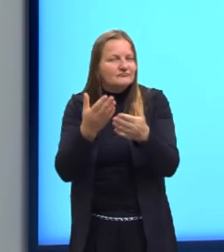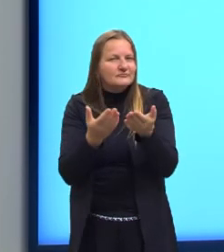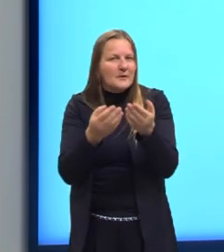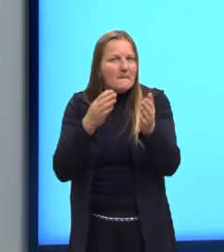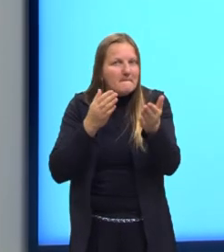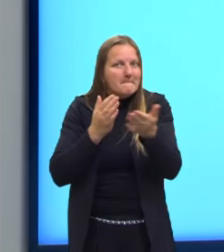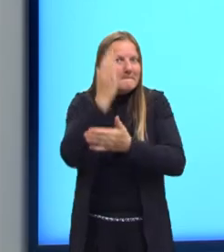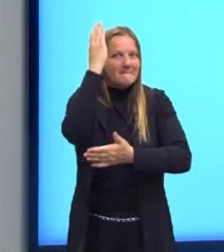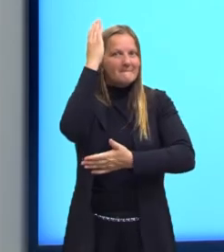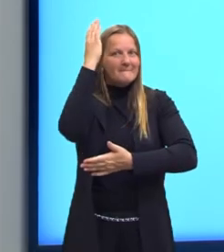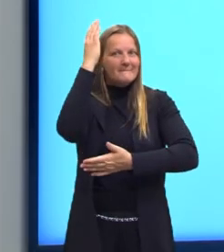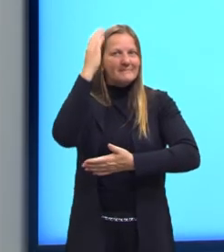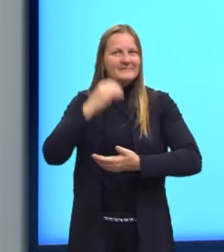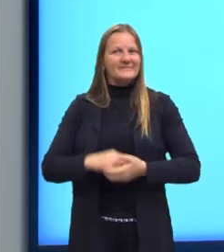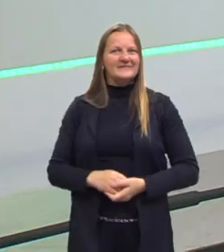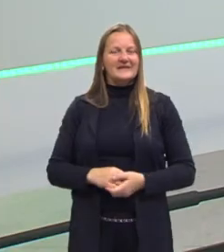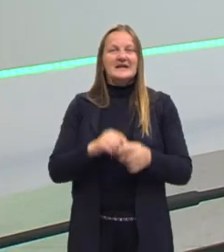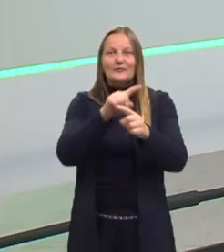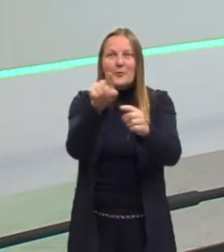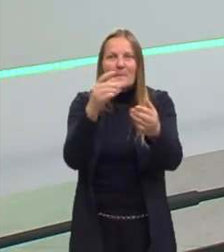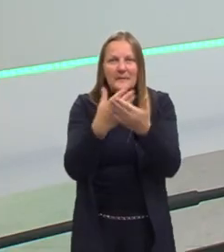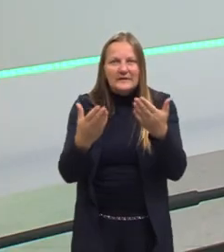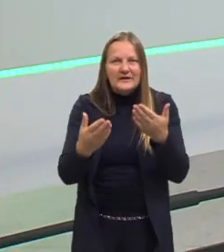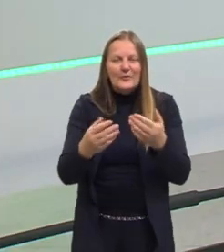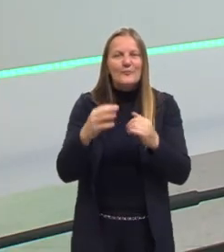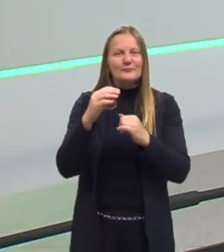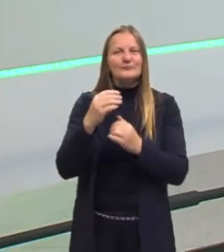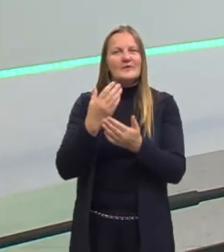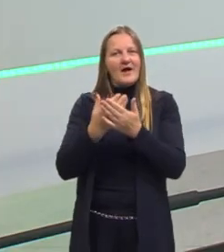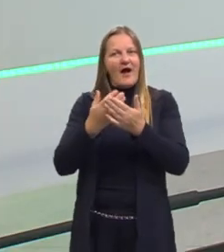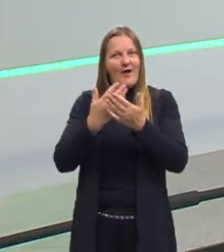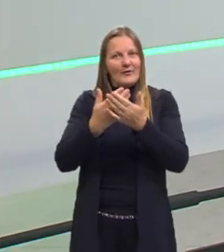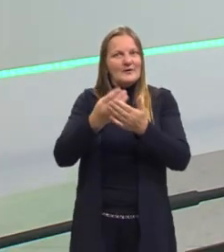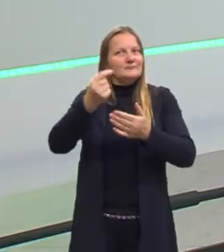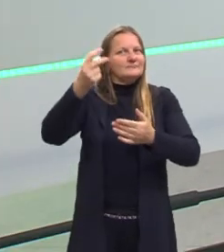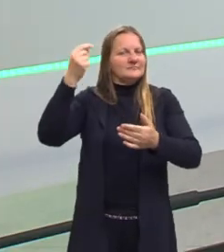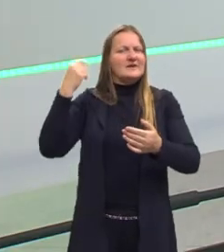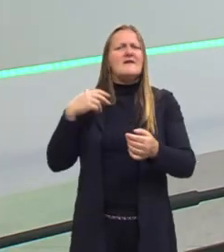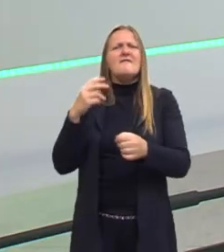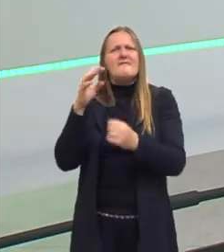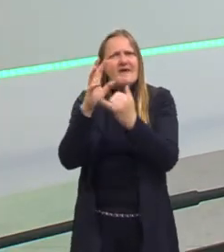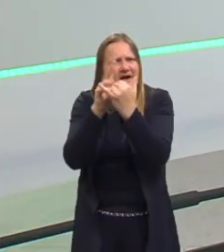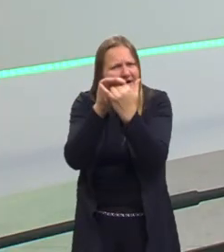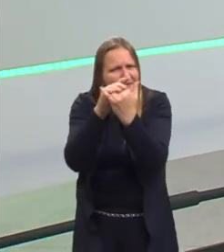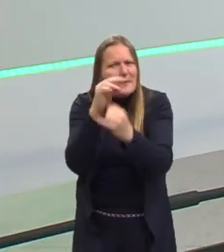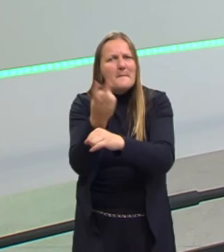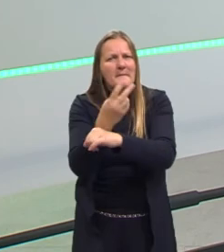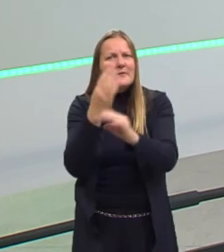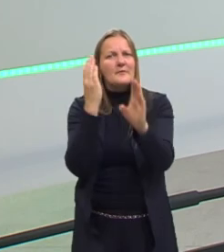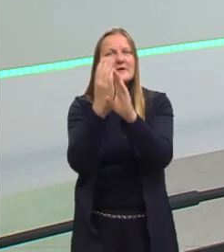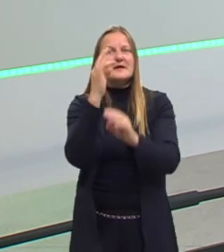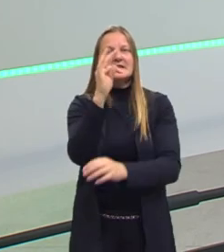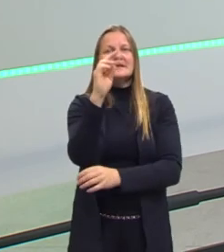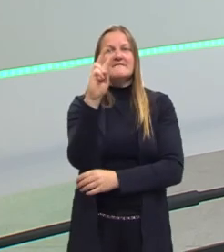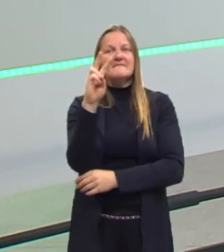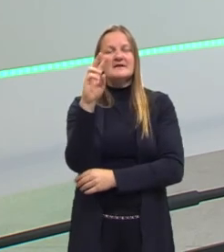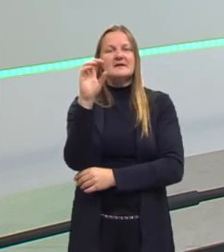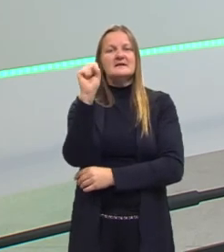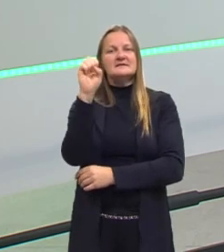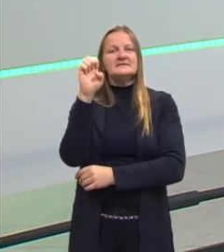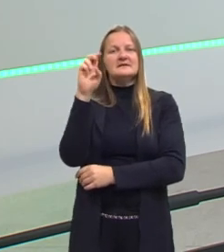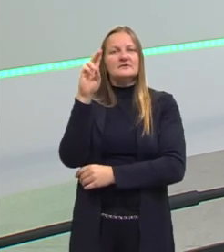partiu passar se tu perdeu as aulas anteriores corre no canal da TV Seduc RS